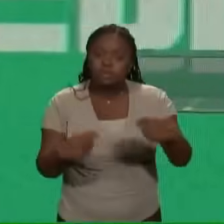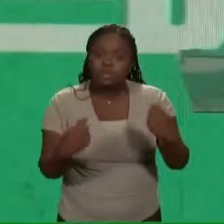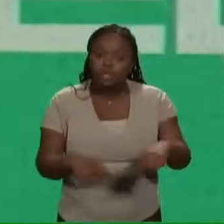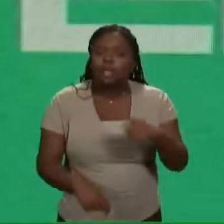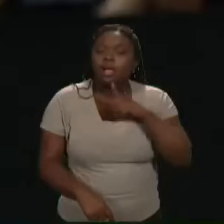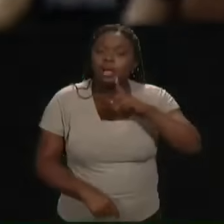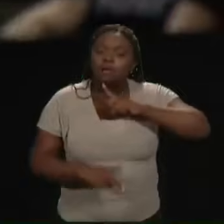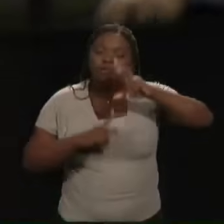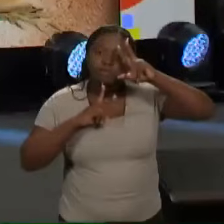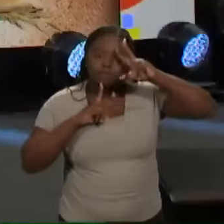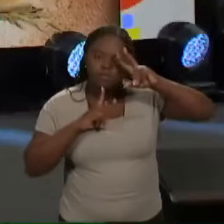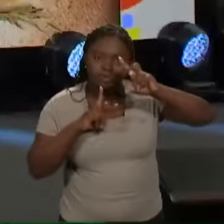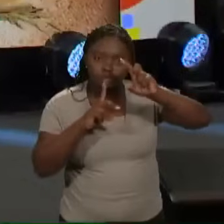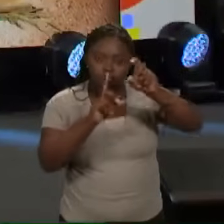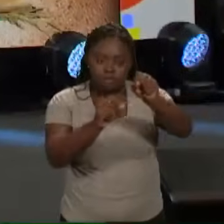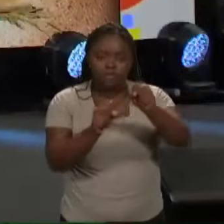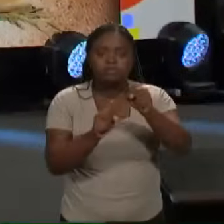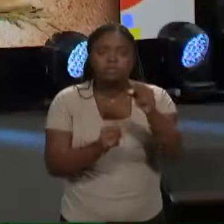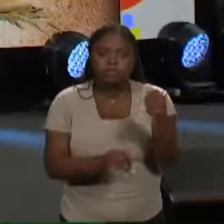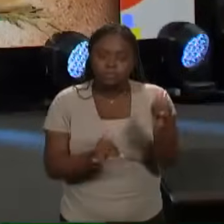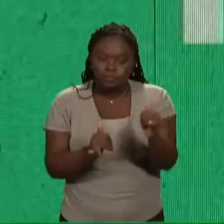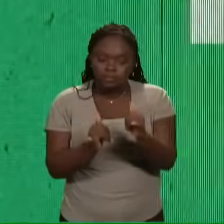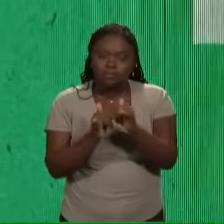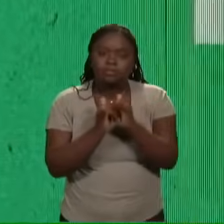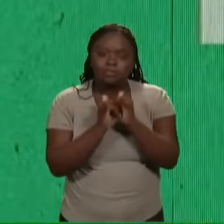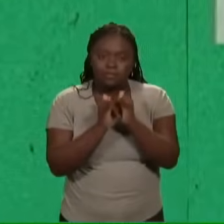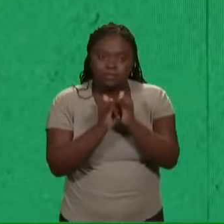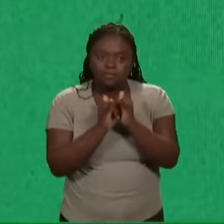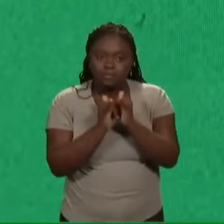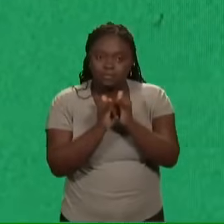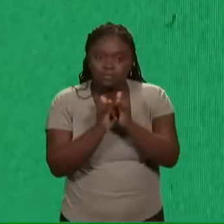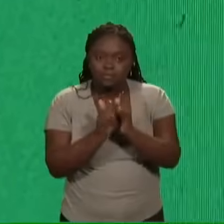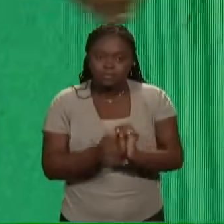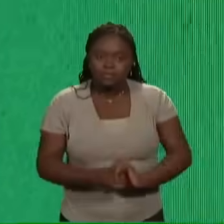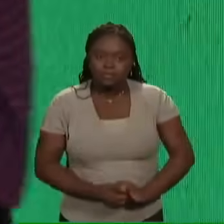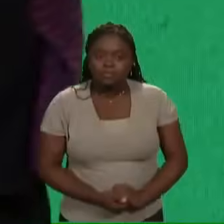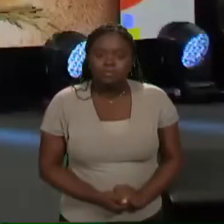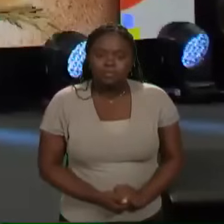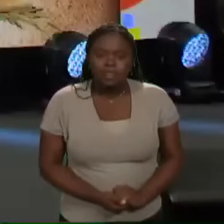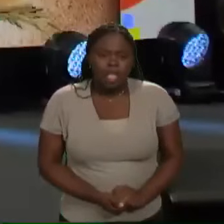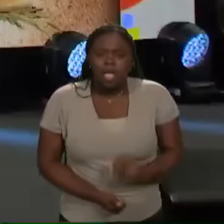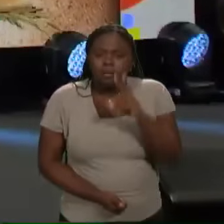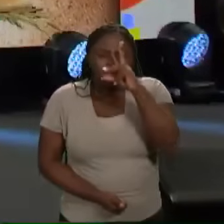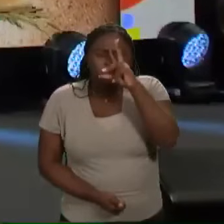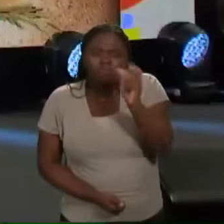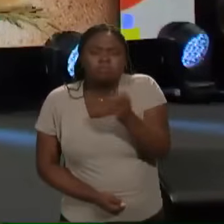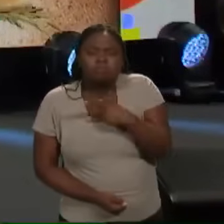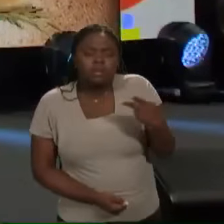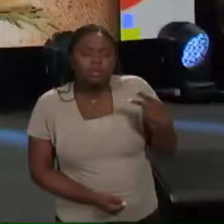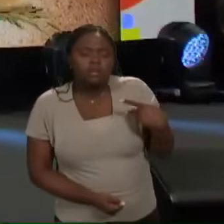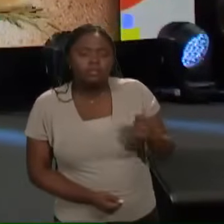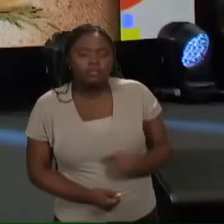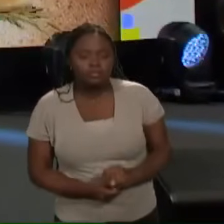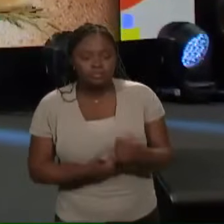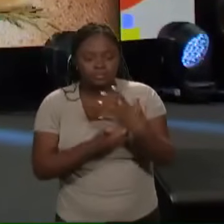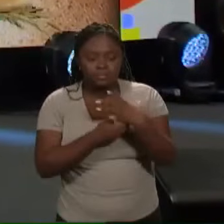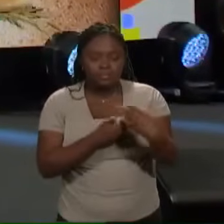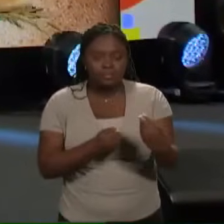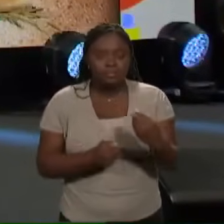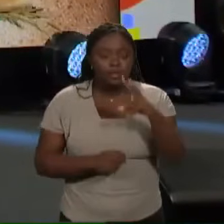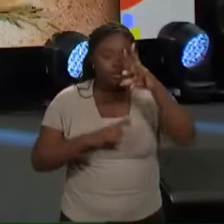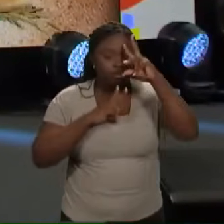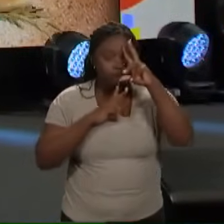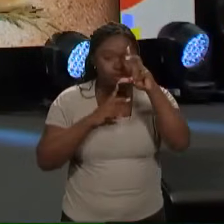ter força para perdoar. Que força é essa, pastor? Fala comigo: força